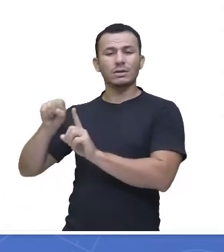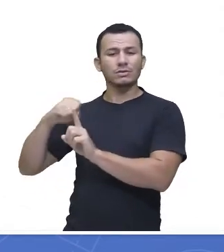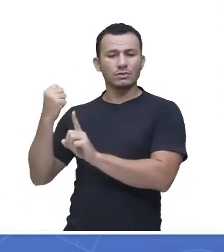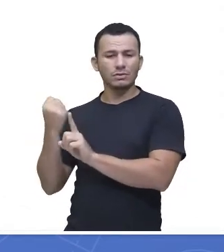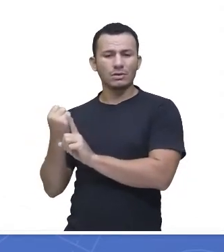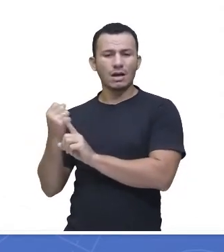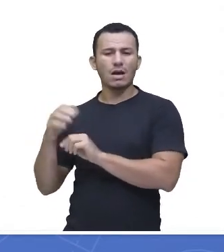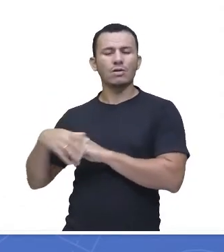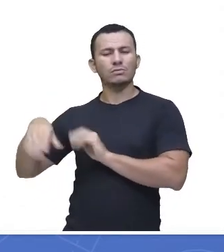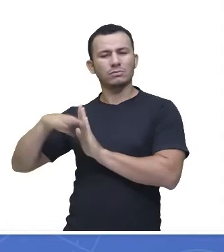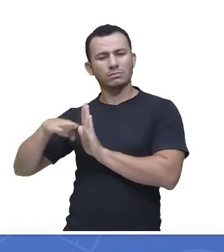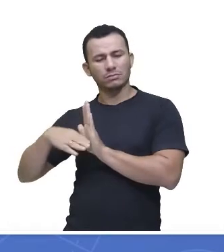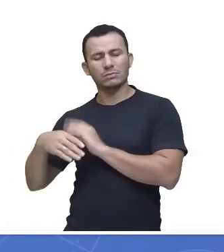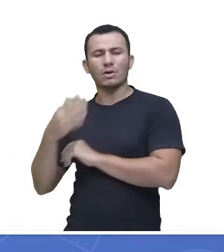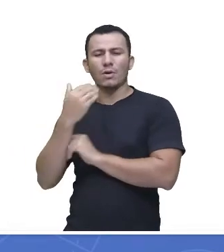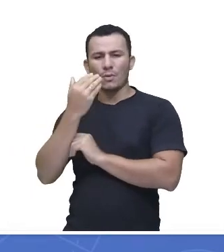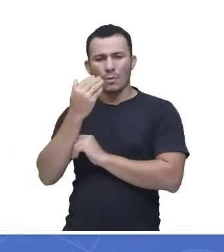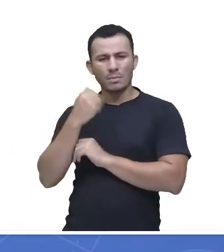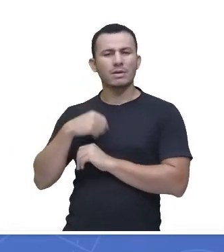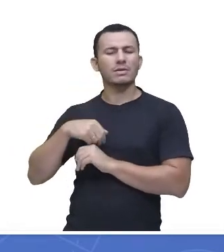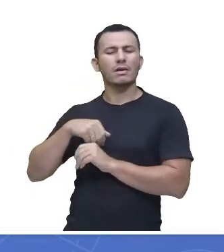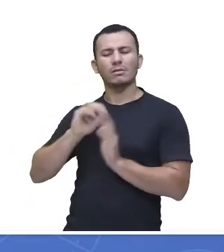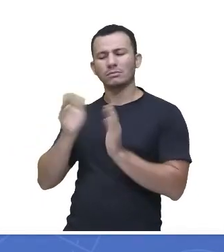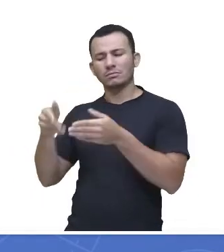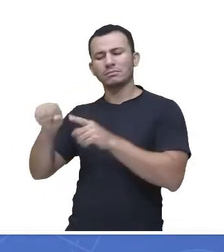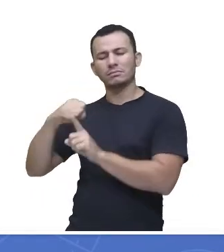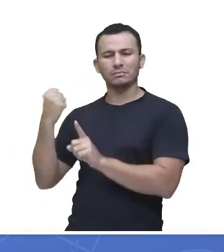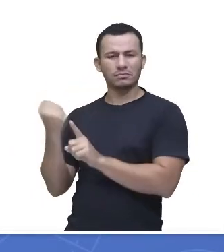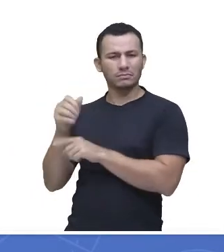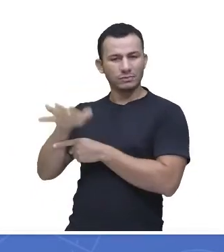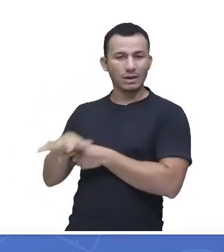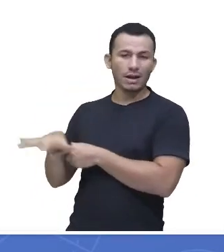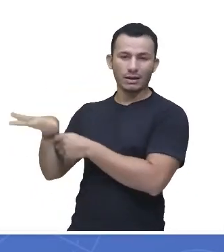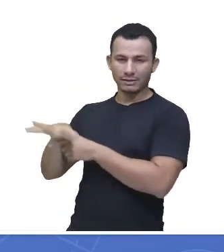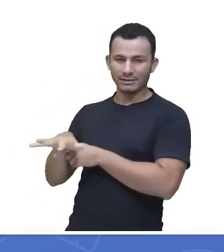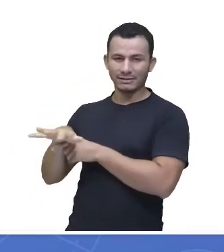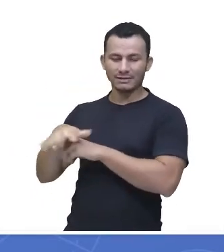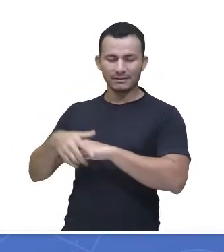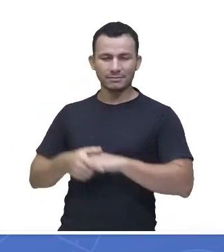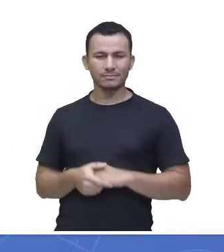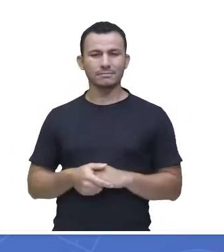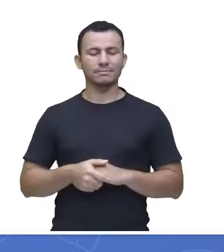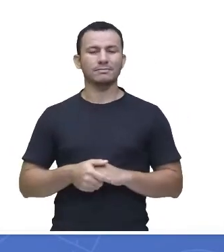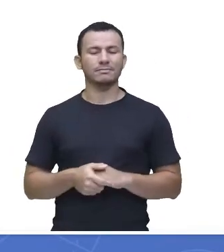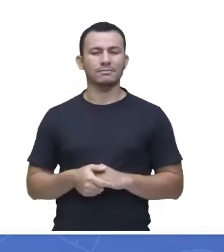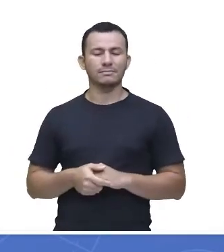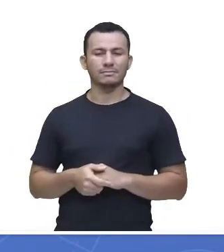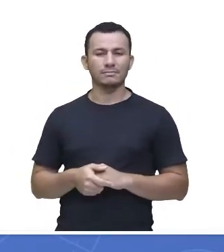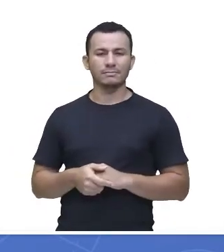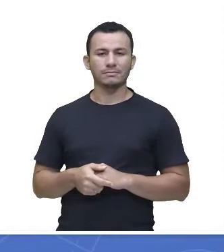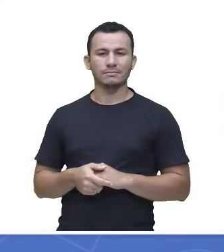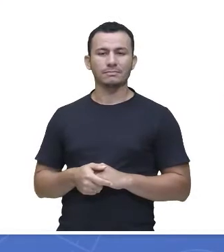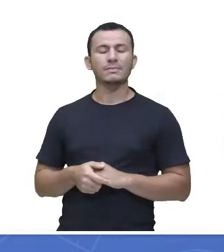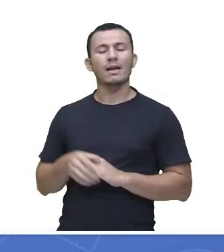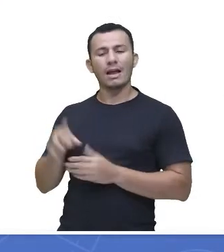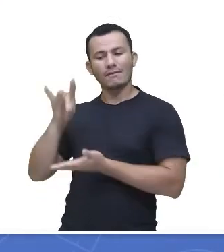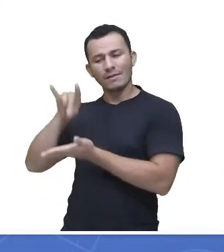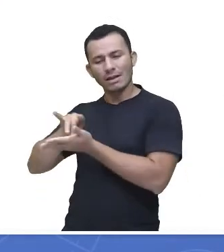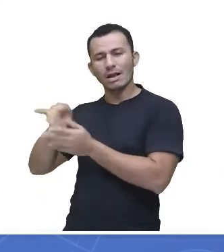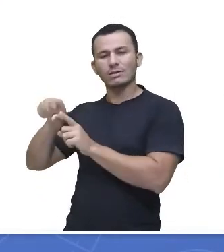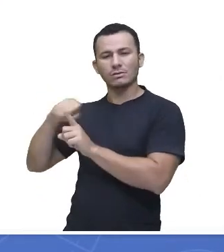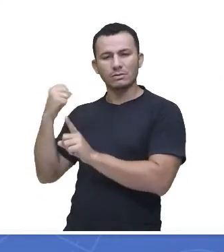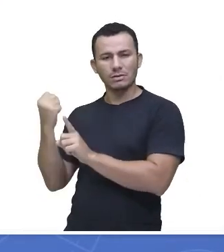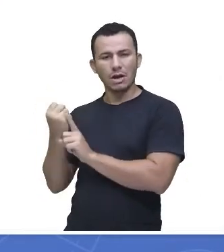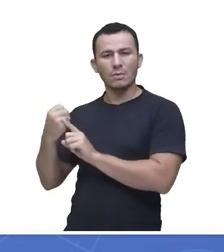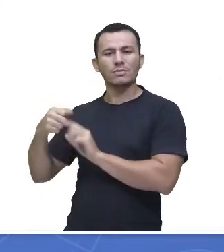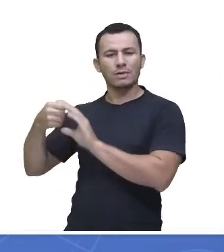comida, né? Se refere à sociedade como um todo, né? As diversas classes sociais, a realidade social do mundo.